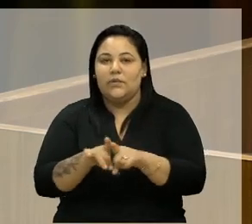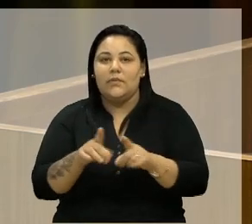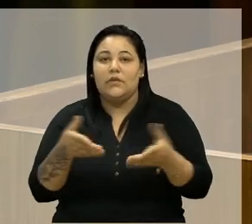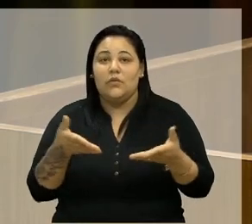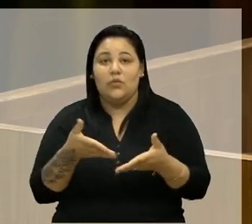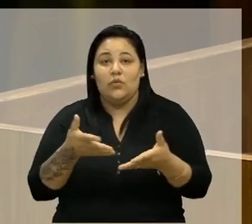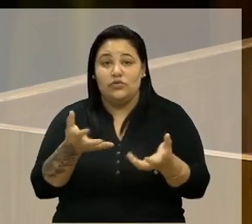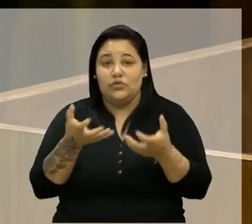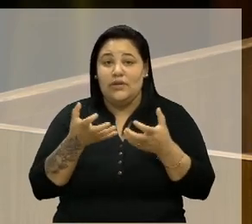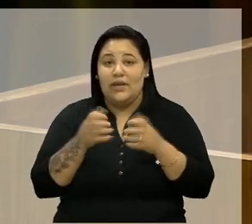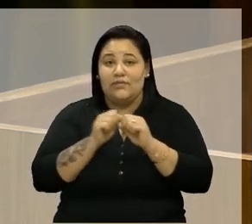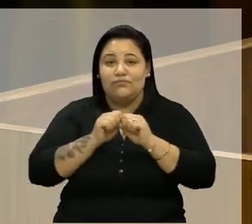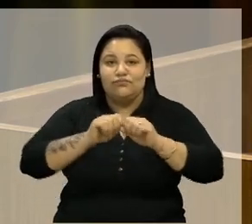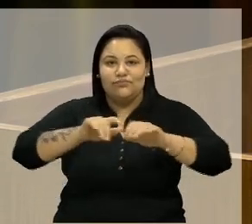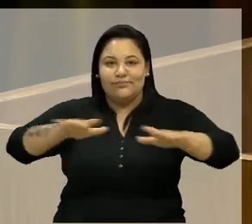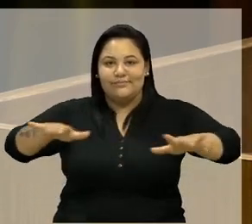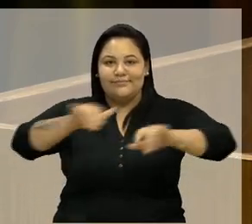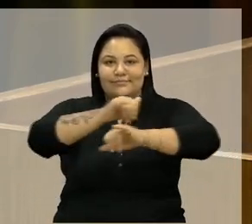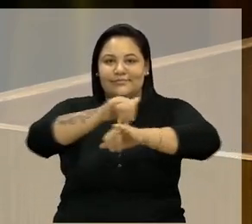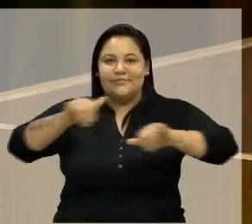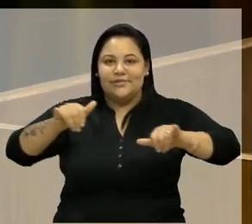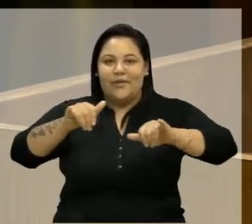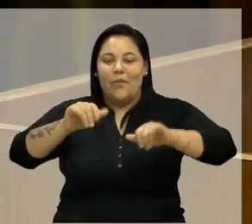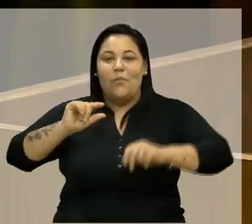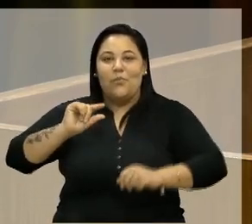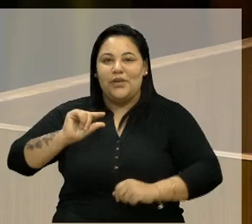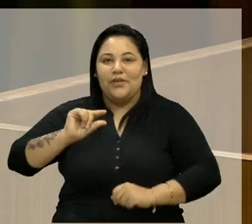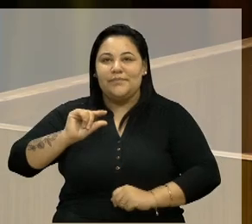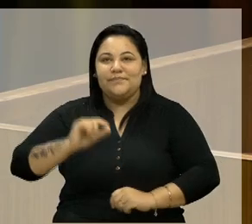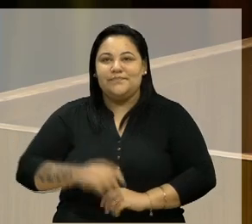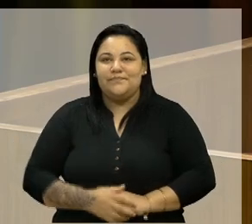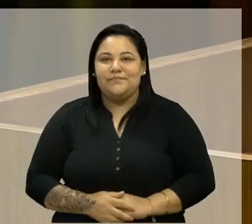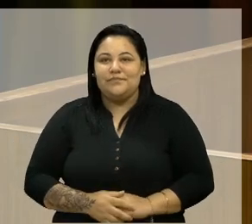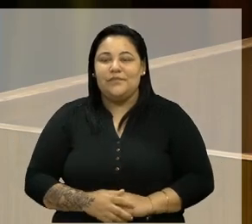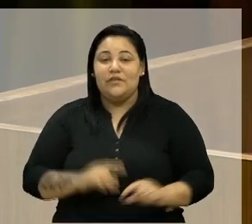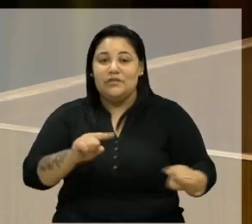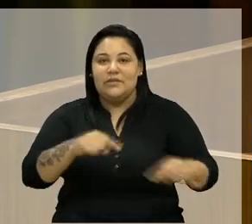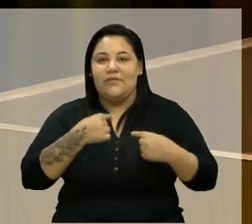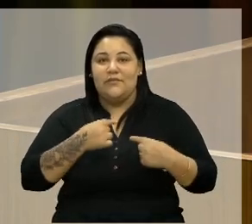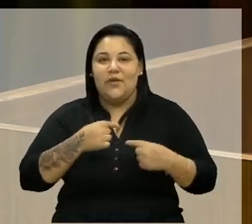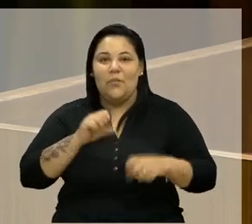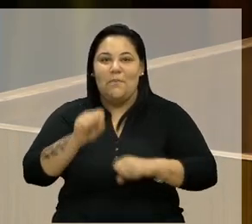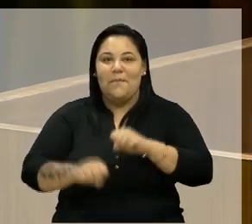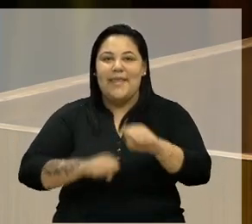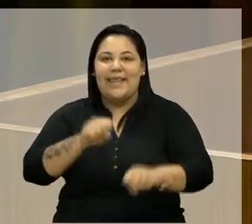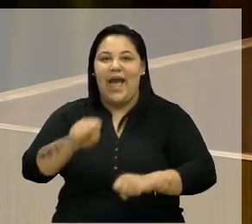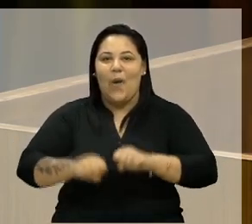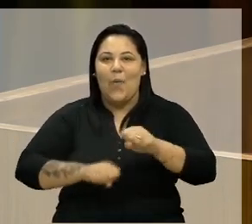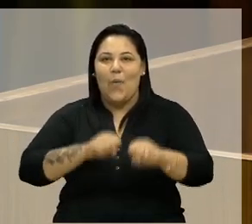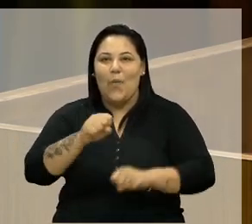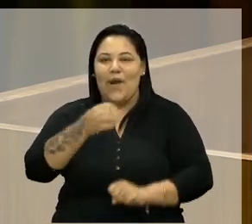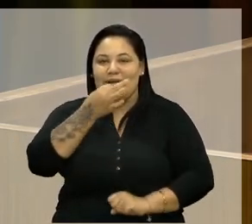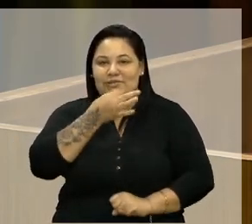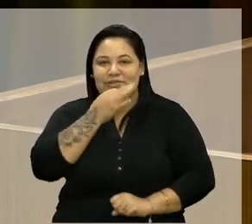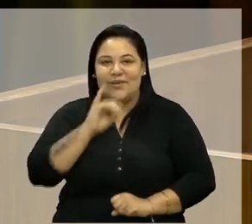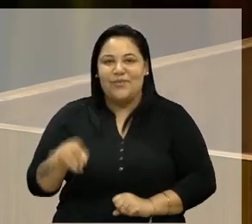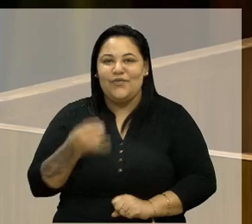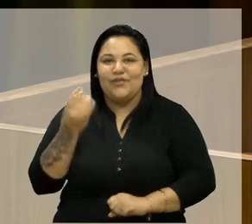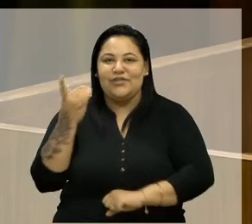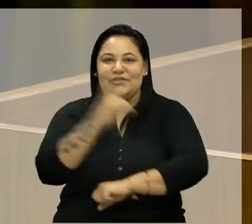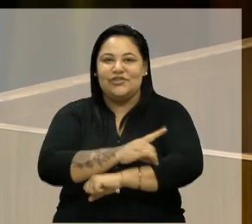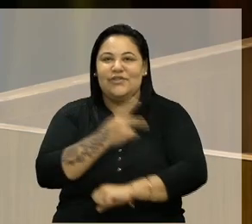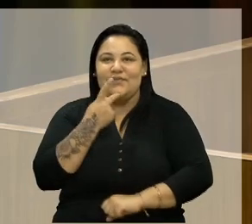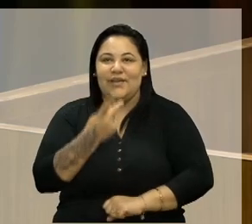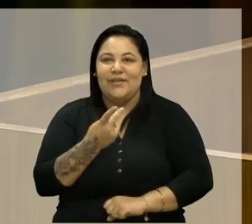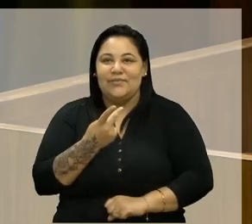quero repercutir né um pouco do que foi o desafio pedal Caxias aproveitando que no dia de hoje também falamos